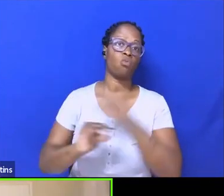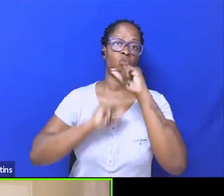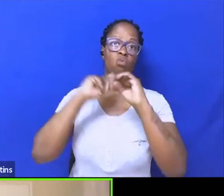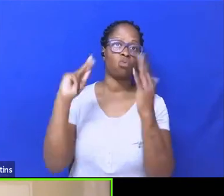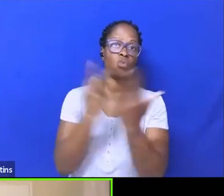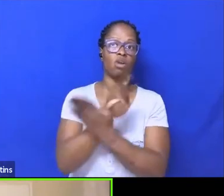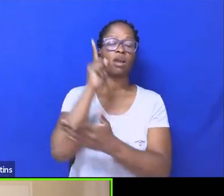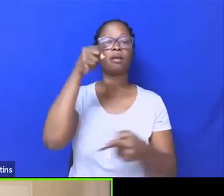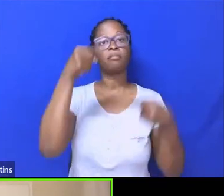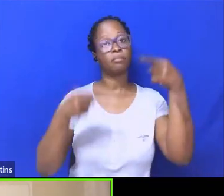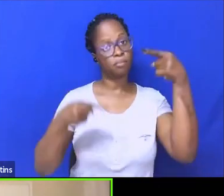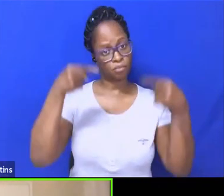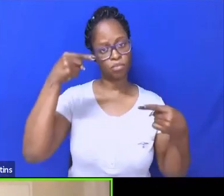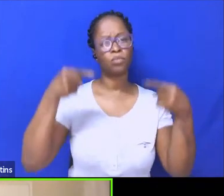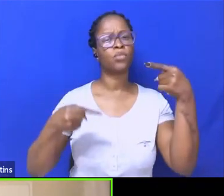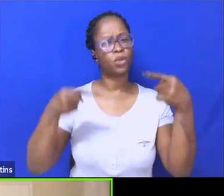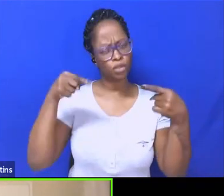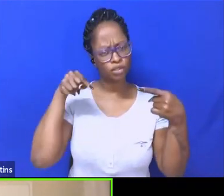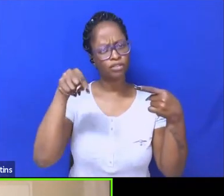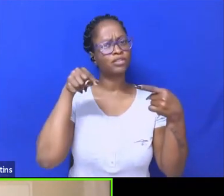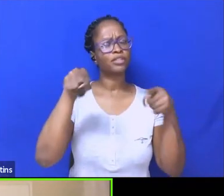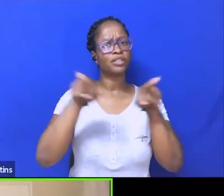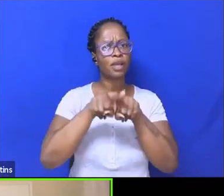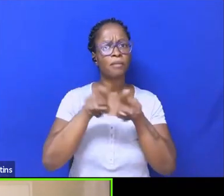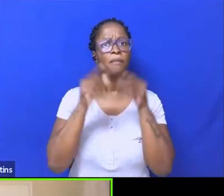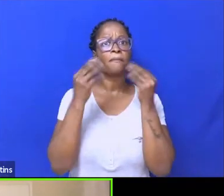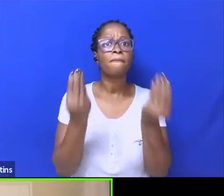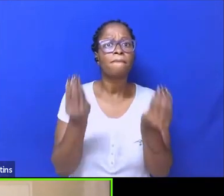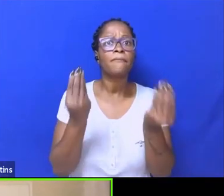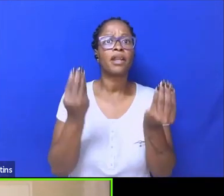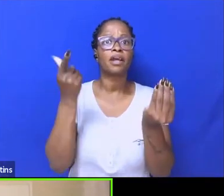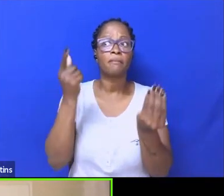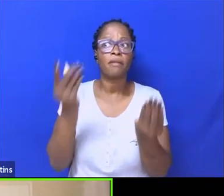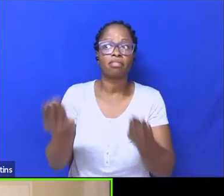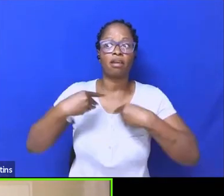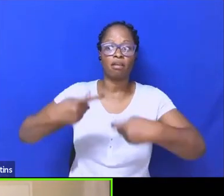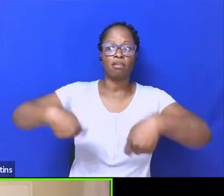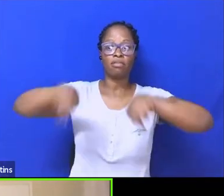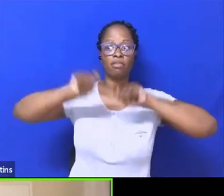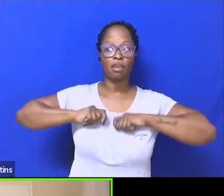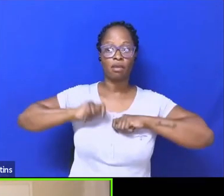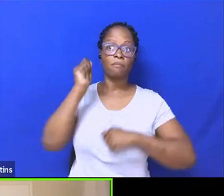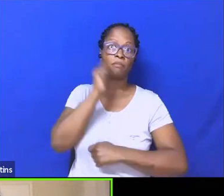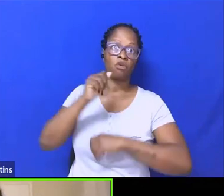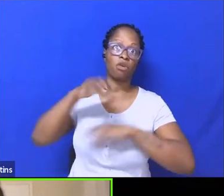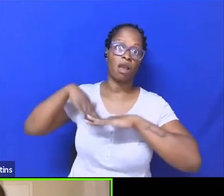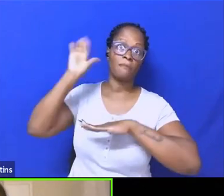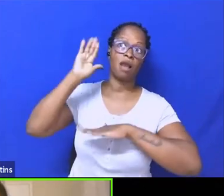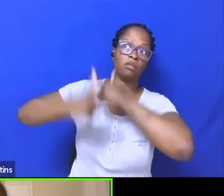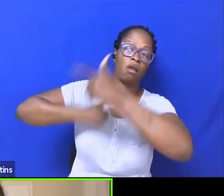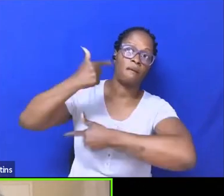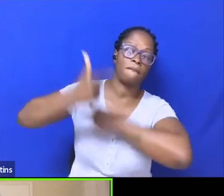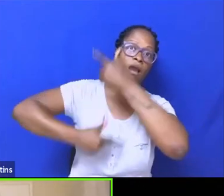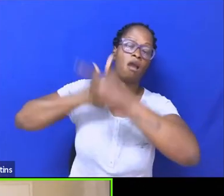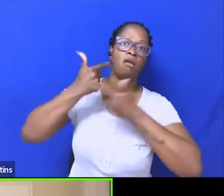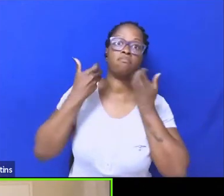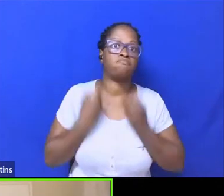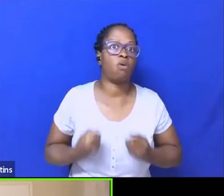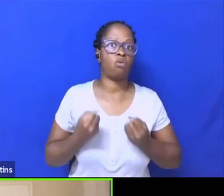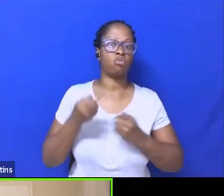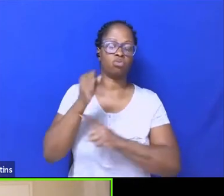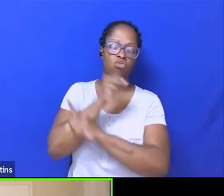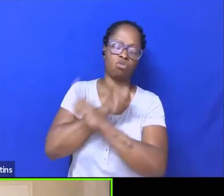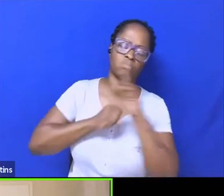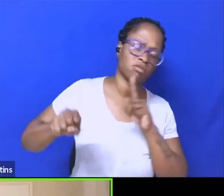mulheres populares enormes quantidades de trabalho social de las que se descargan tanto o Estado como os privados